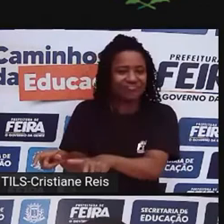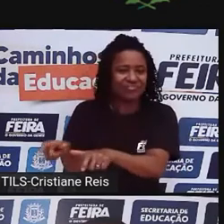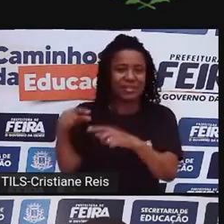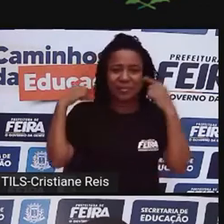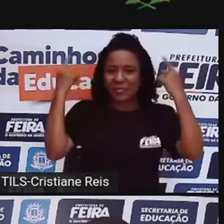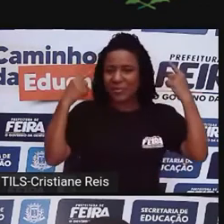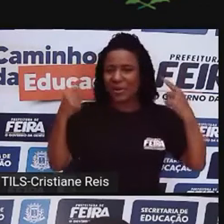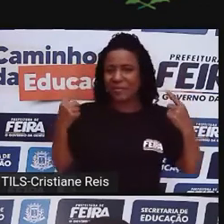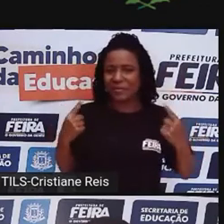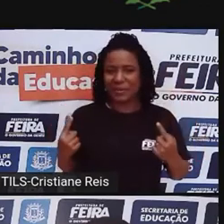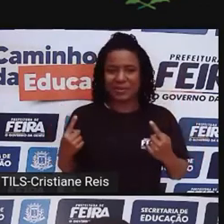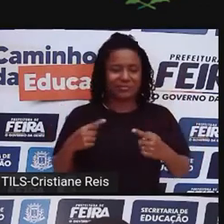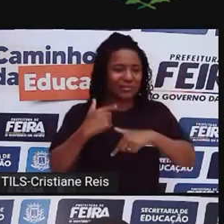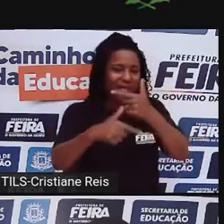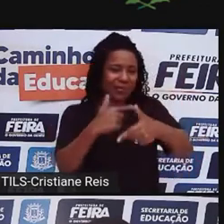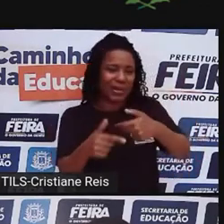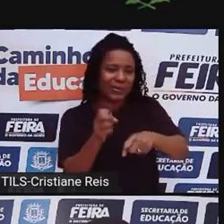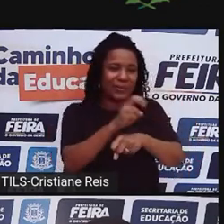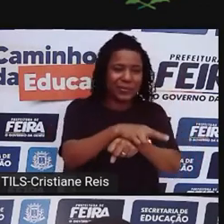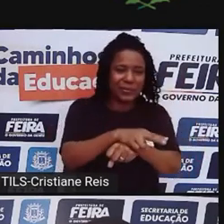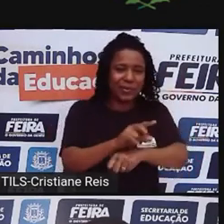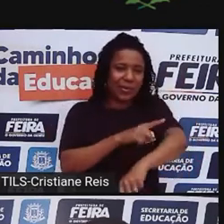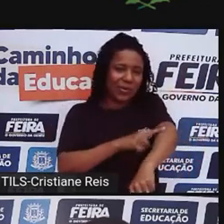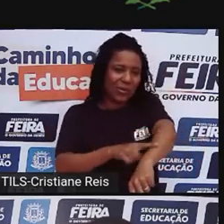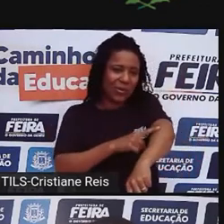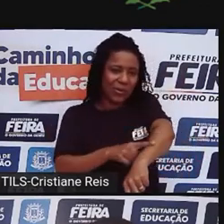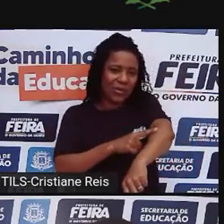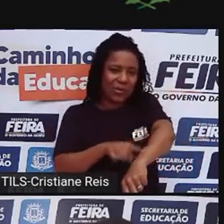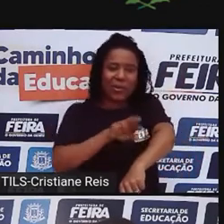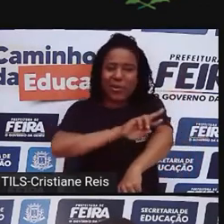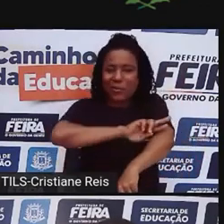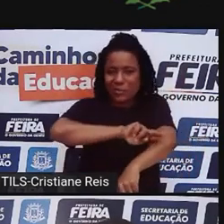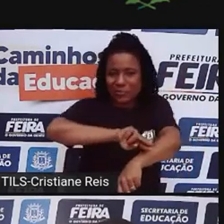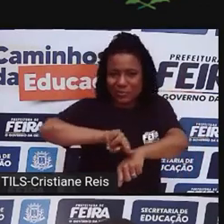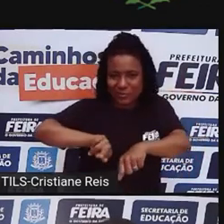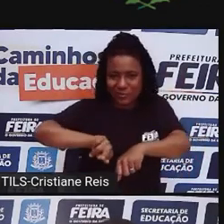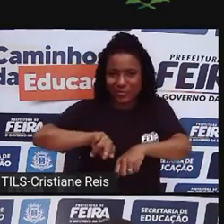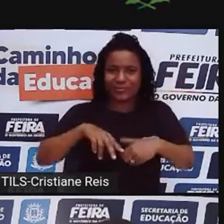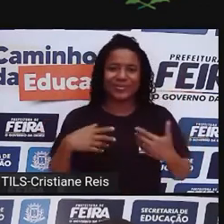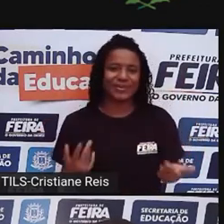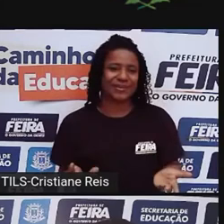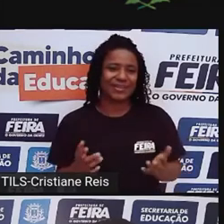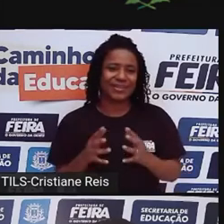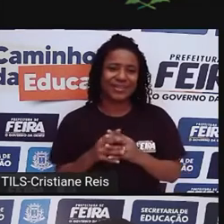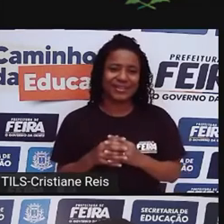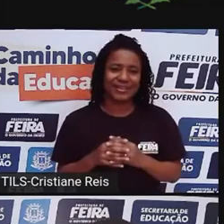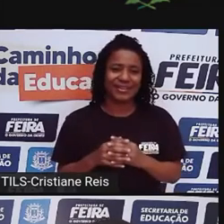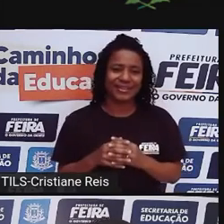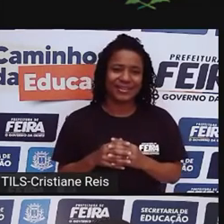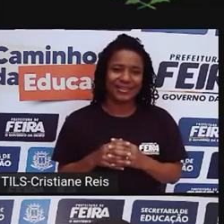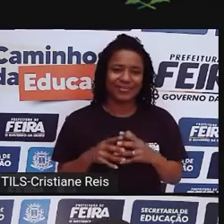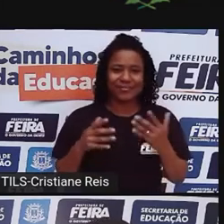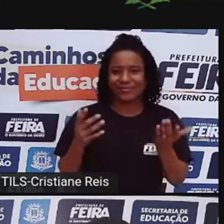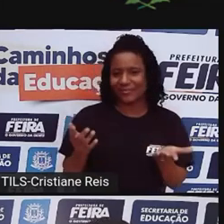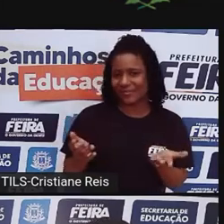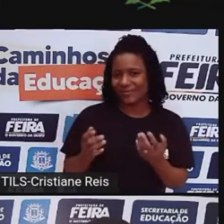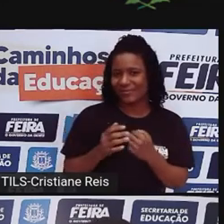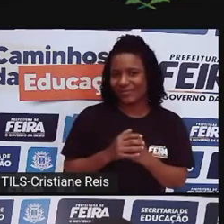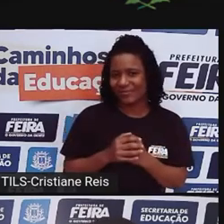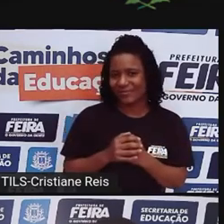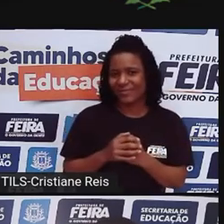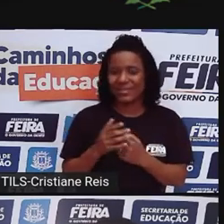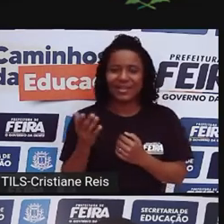assim, por causa da minha cor? Então, aí depois vem com aquelas desculpas de que não se encaixa no perfil